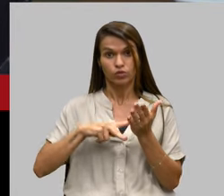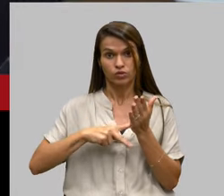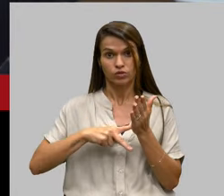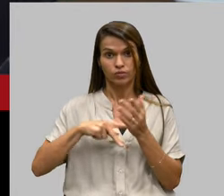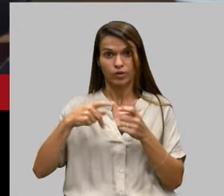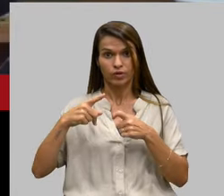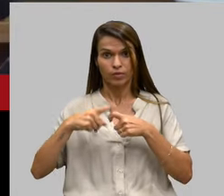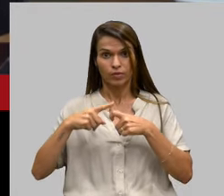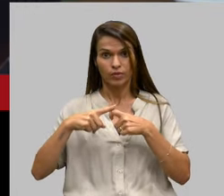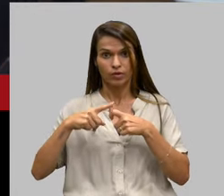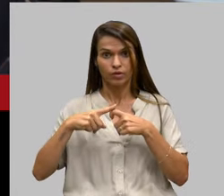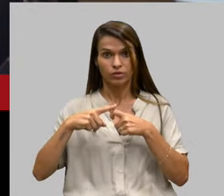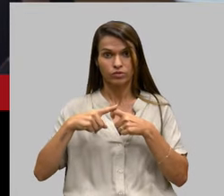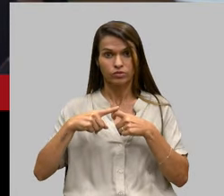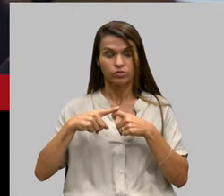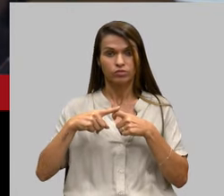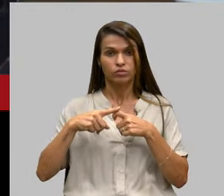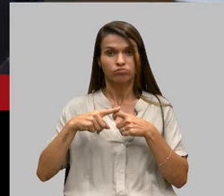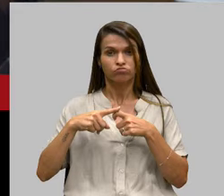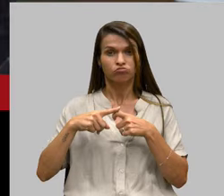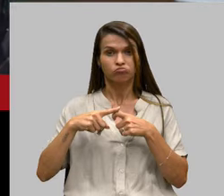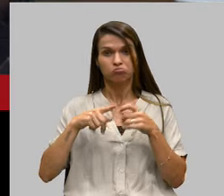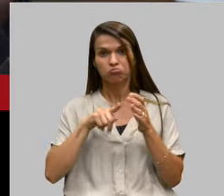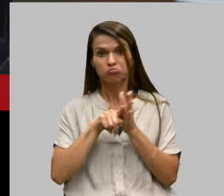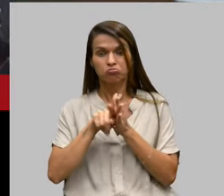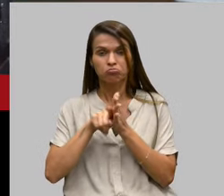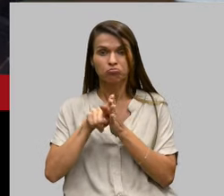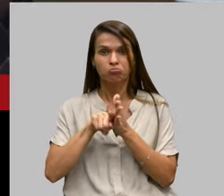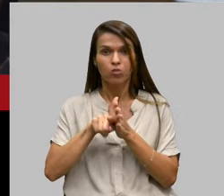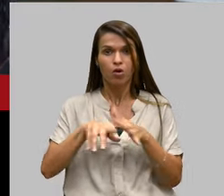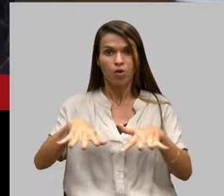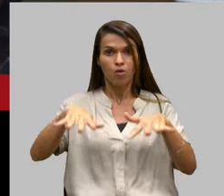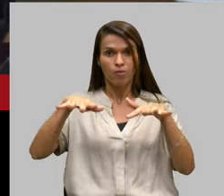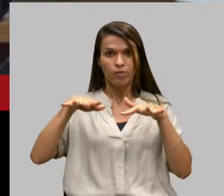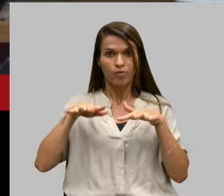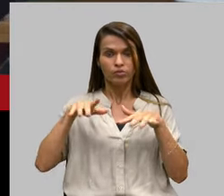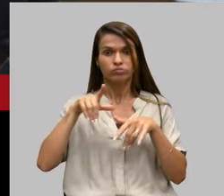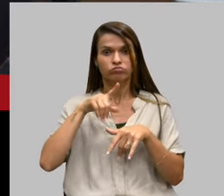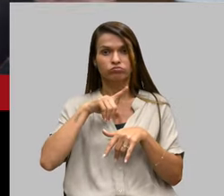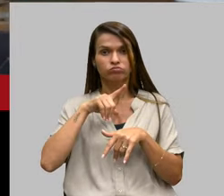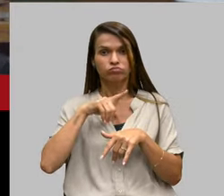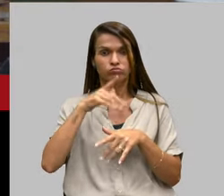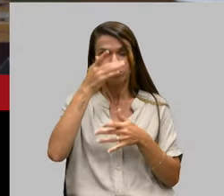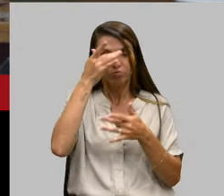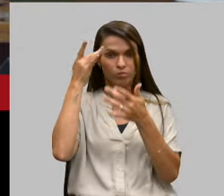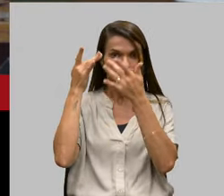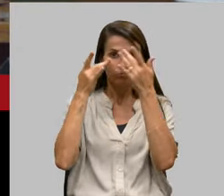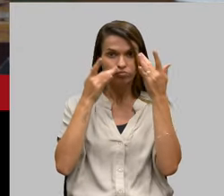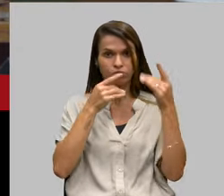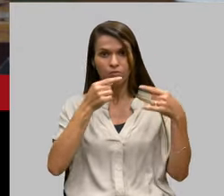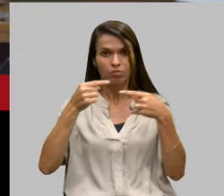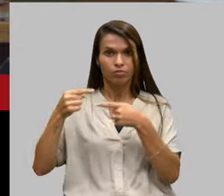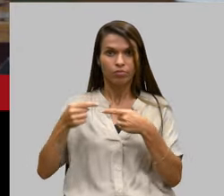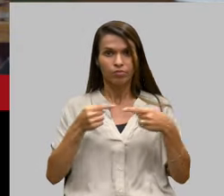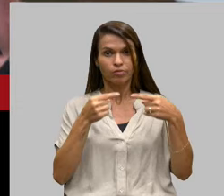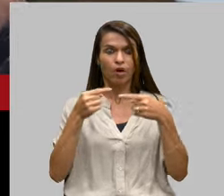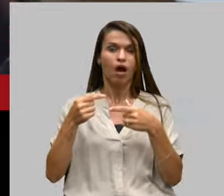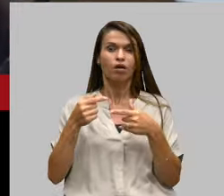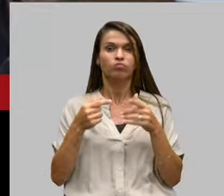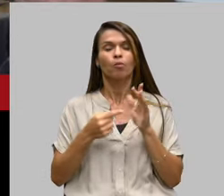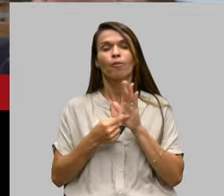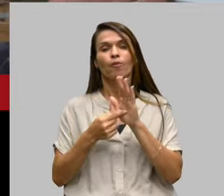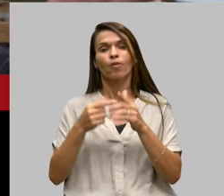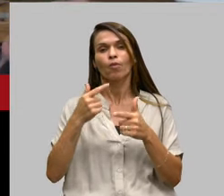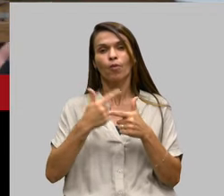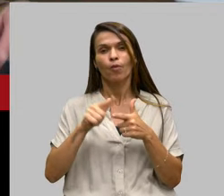que é uma oitiva é um é um expediente que a gente tem que as pessoas vão lá expõe né o o problema durante